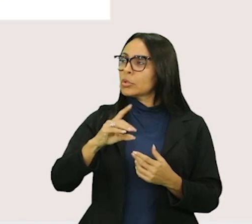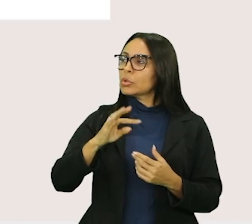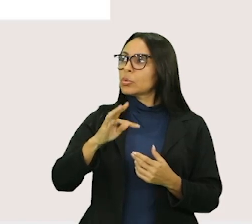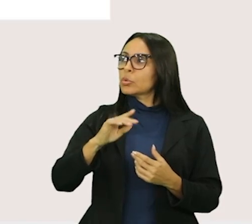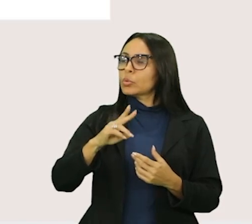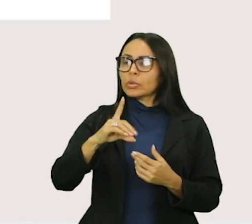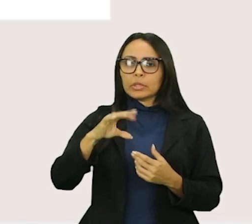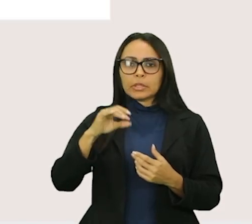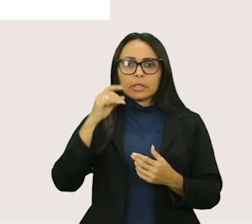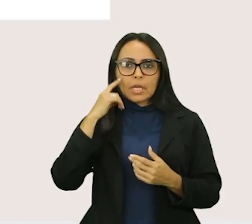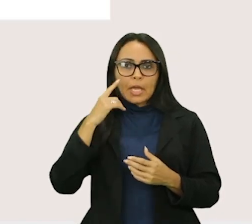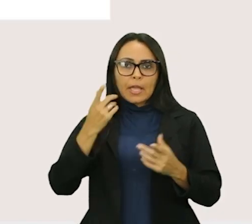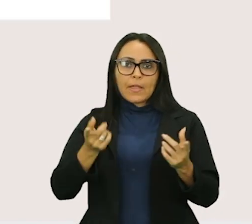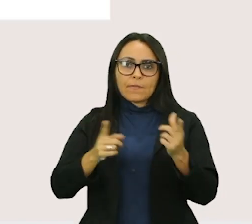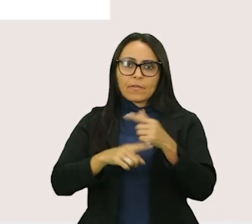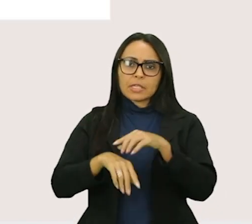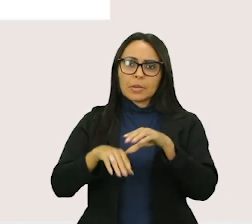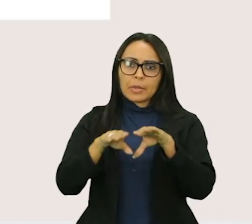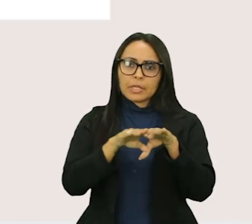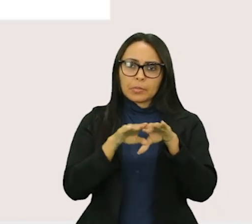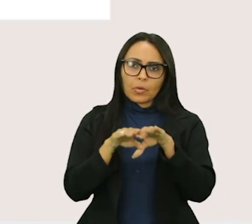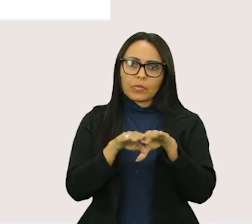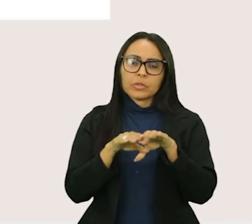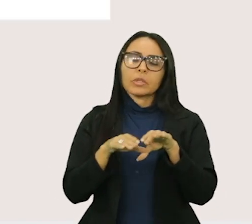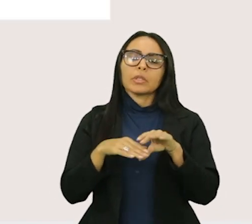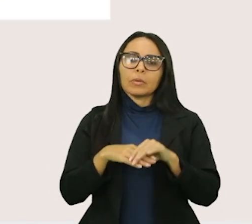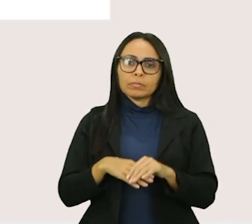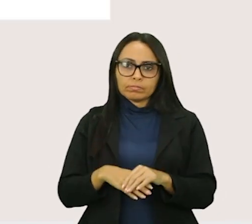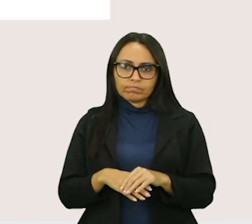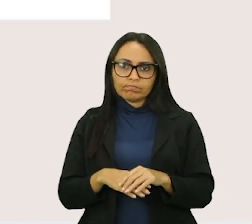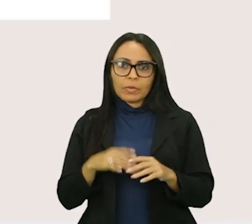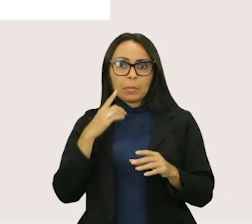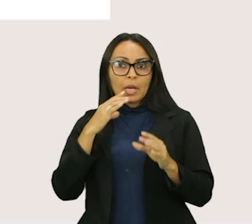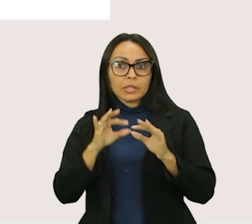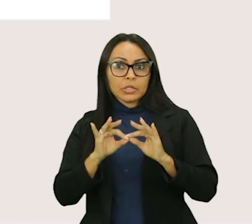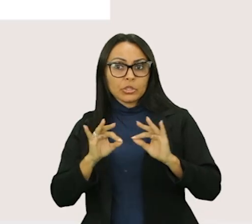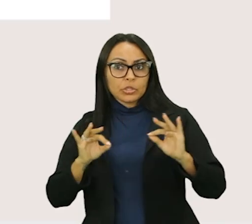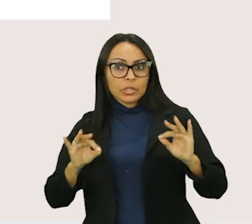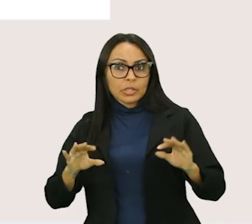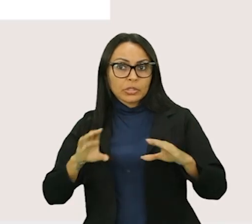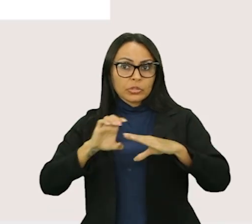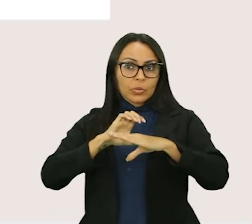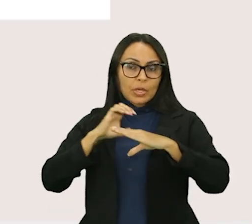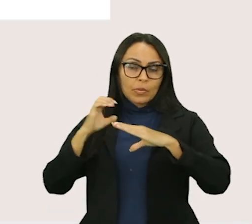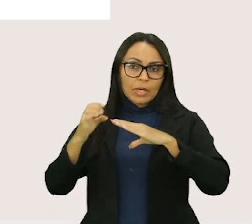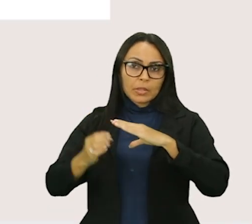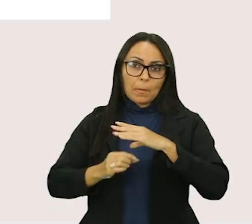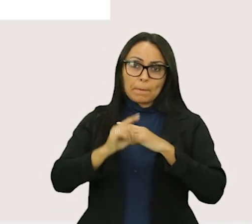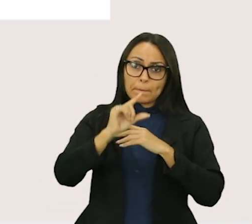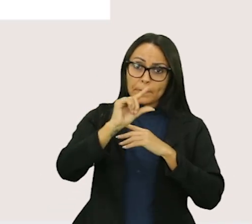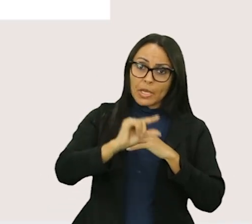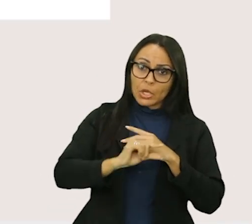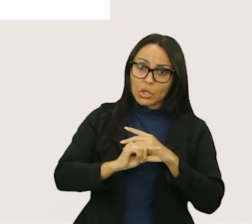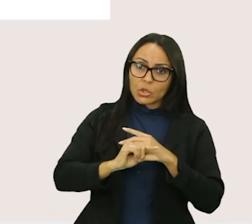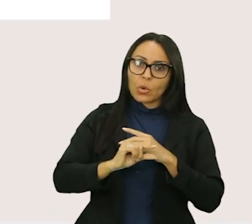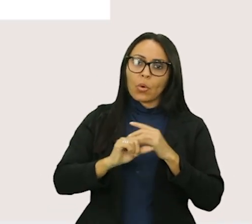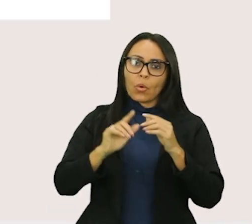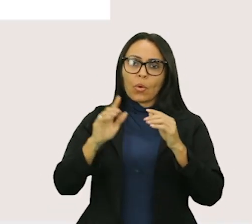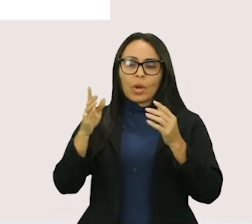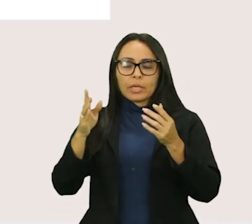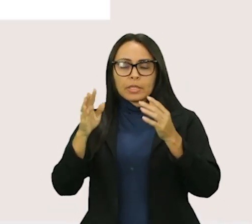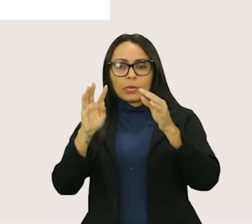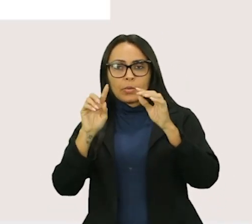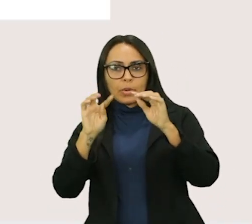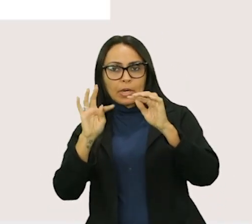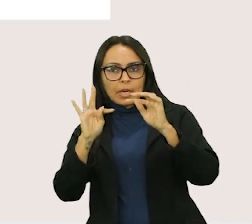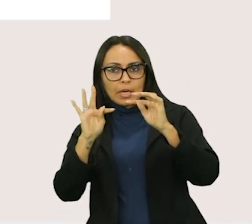inversamente proporcional. Quanto maior a latitude, mais distante você fica do Equador, menores serão as temperaturas. Além